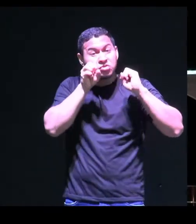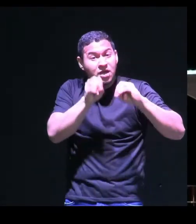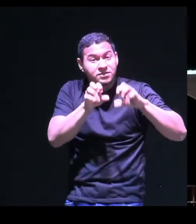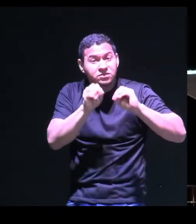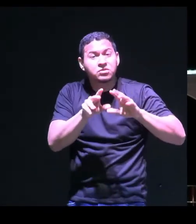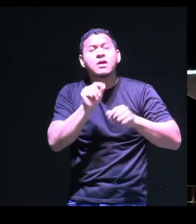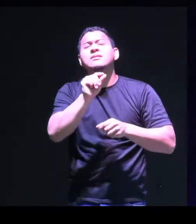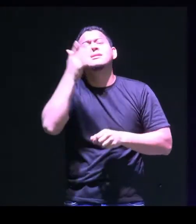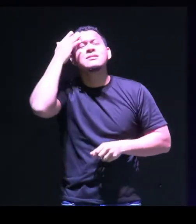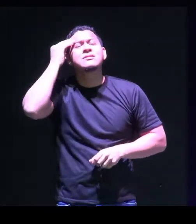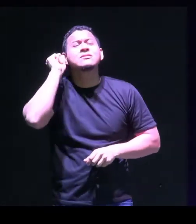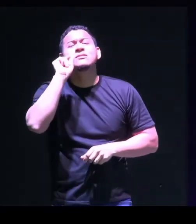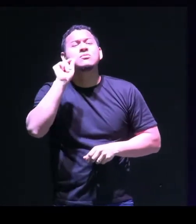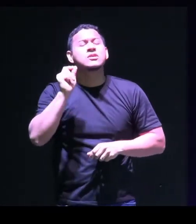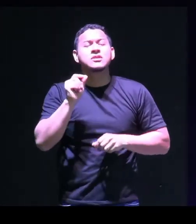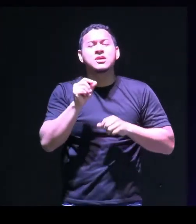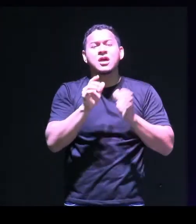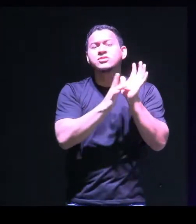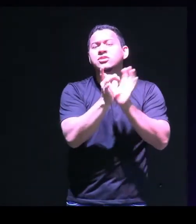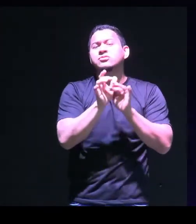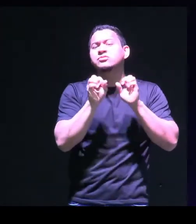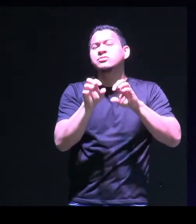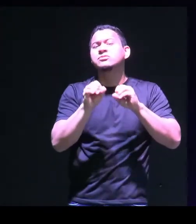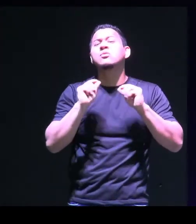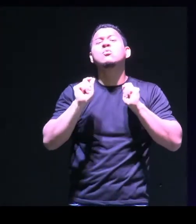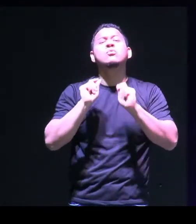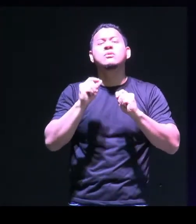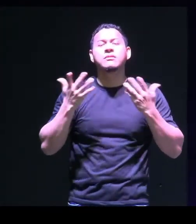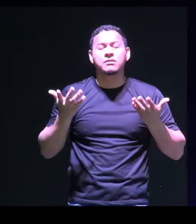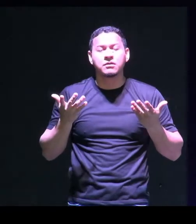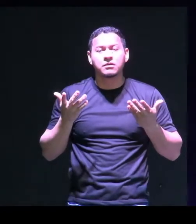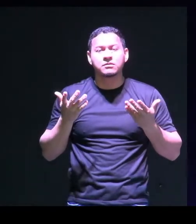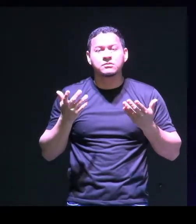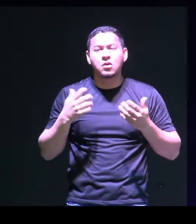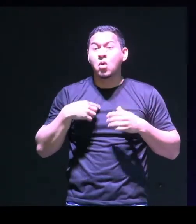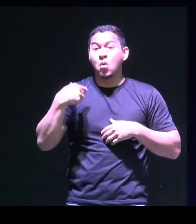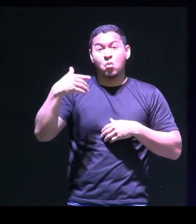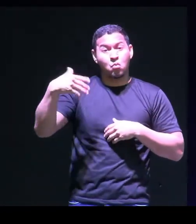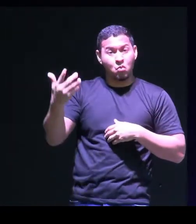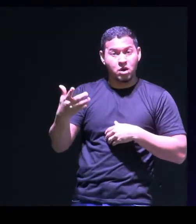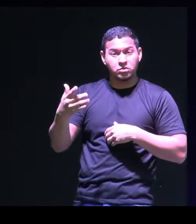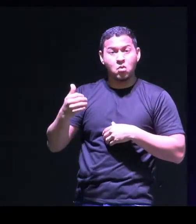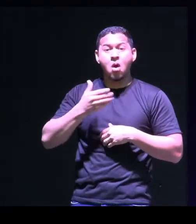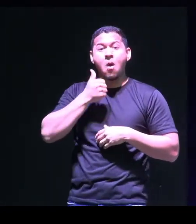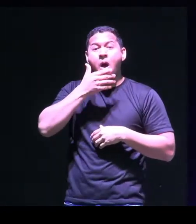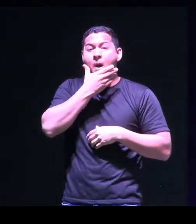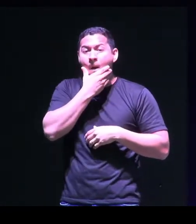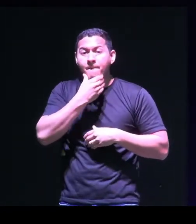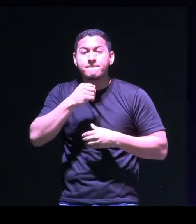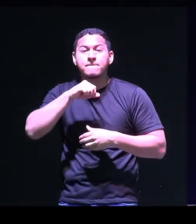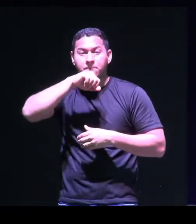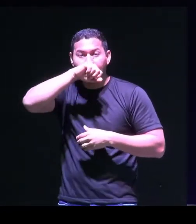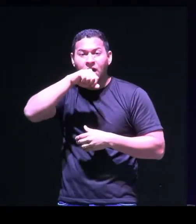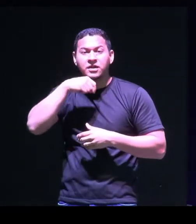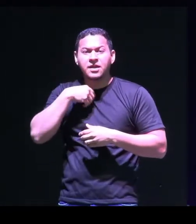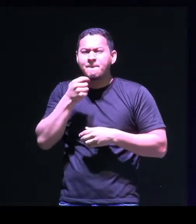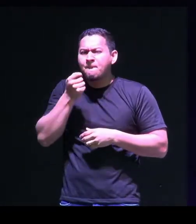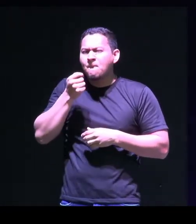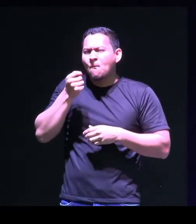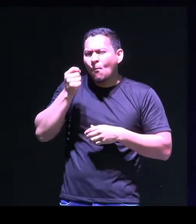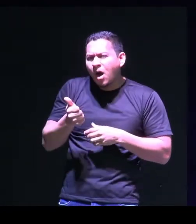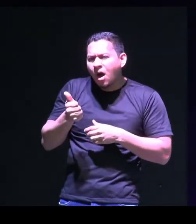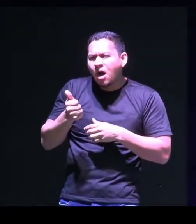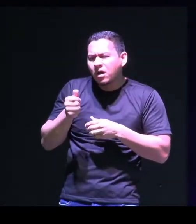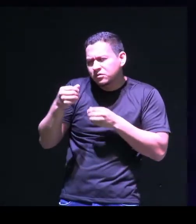a gente fazer? Quando um pai está próximo da sua morte, normalmente os filhos, a